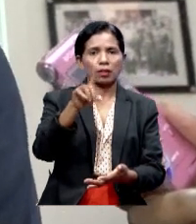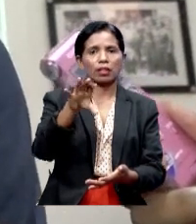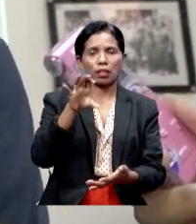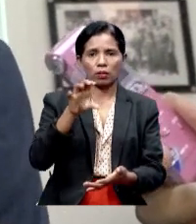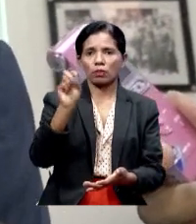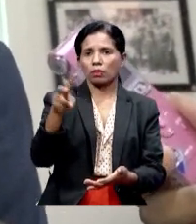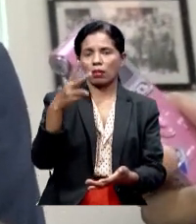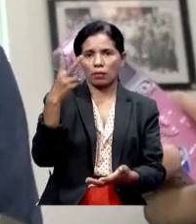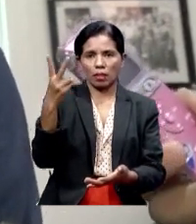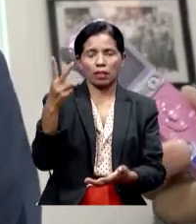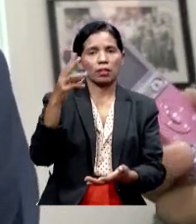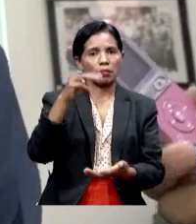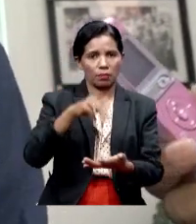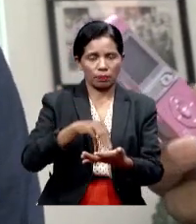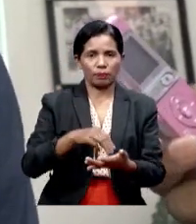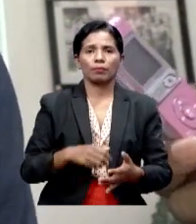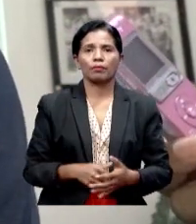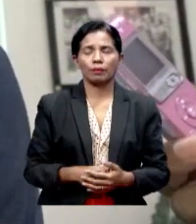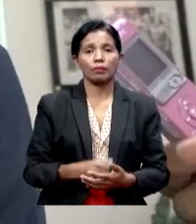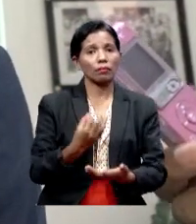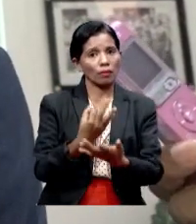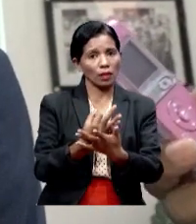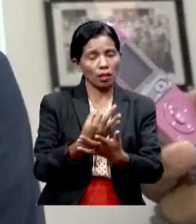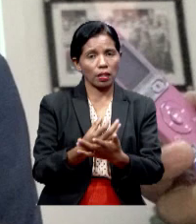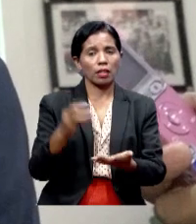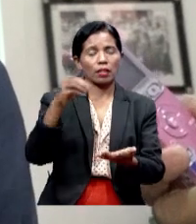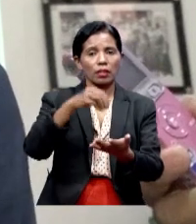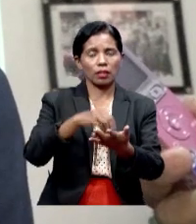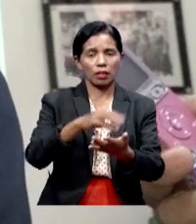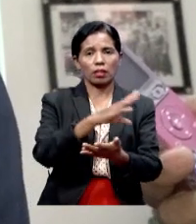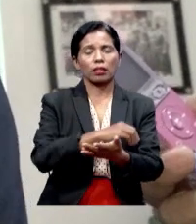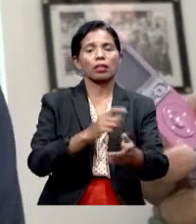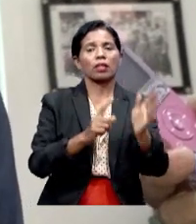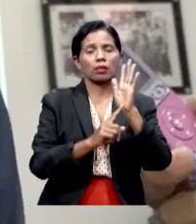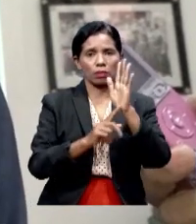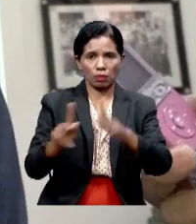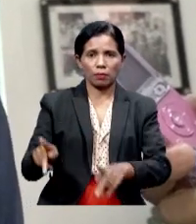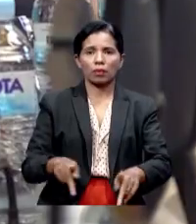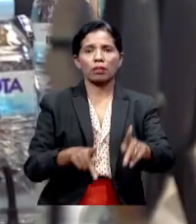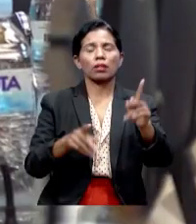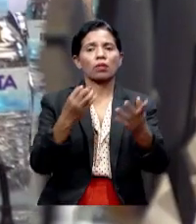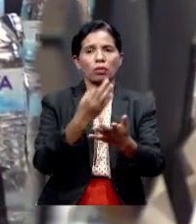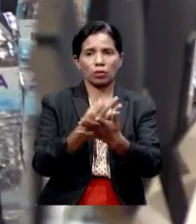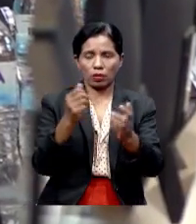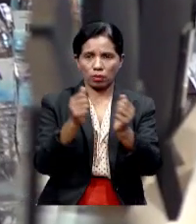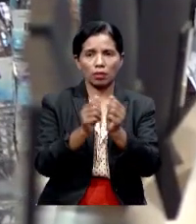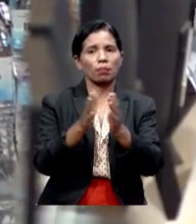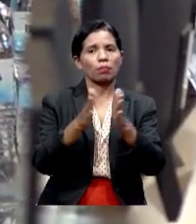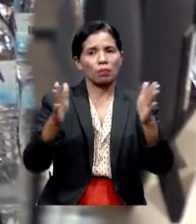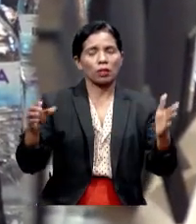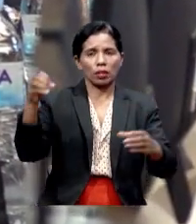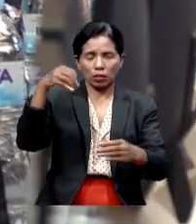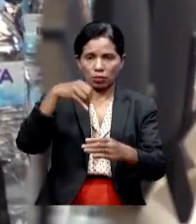1.671.877.112 dólares. Elder López afirma, orçamento refere a loca para a categoria transferência pública, o montante bot também